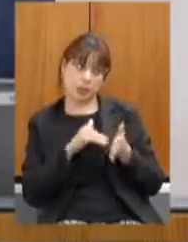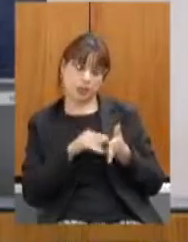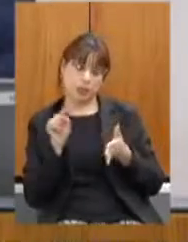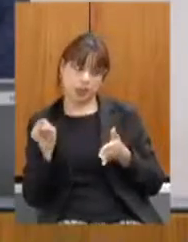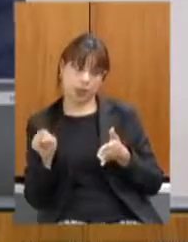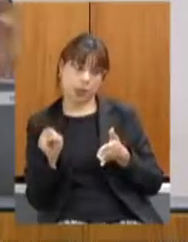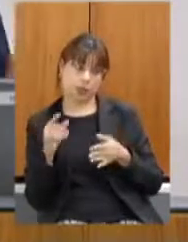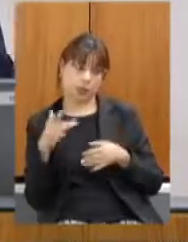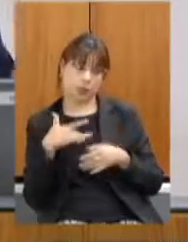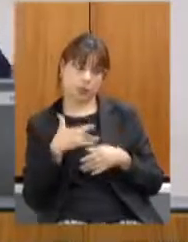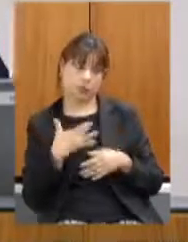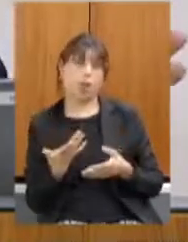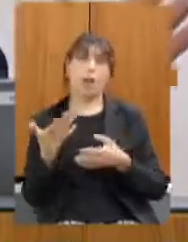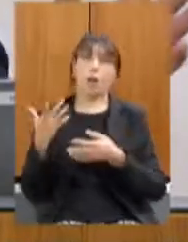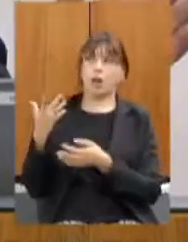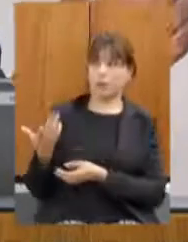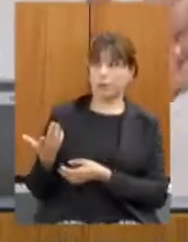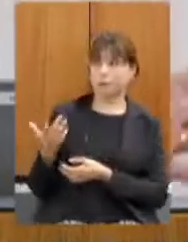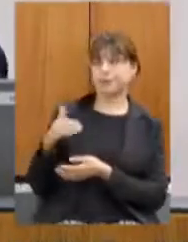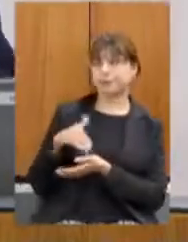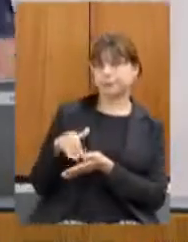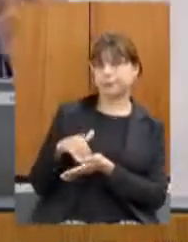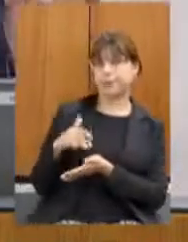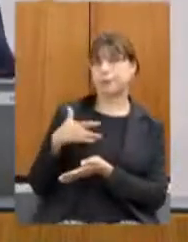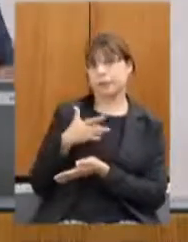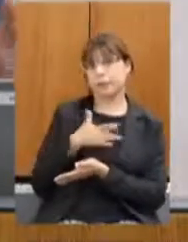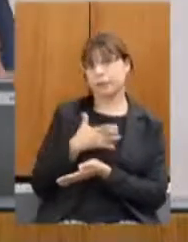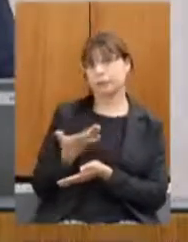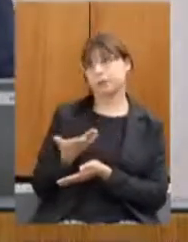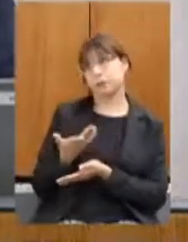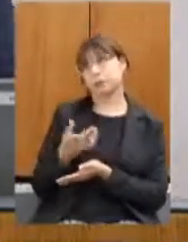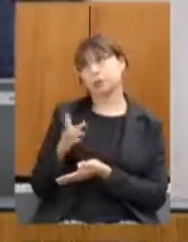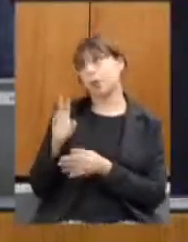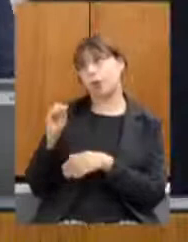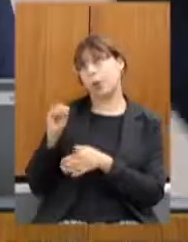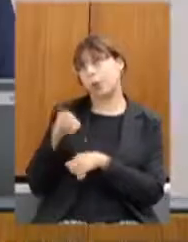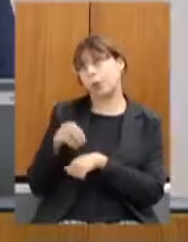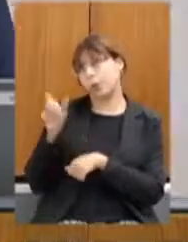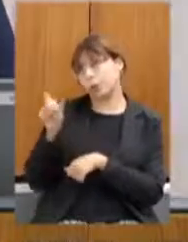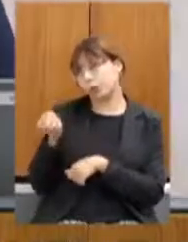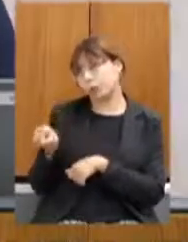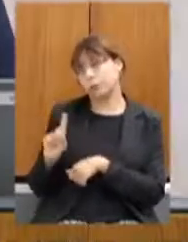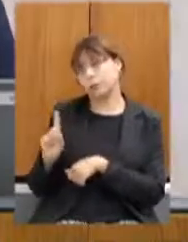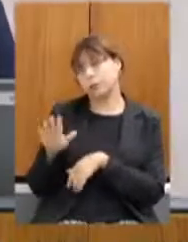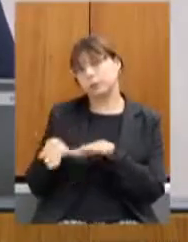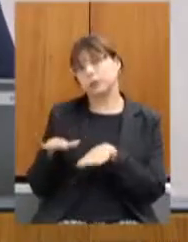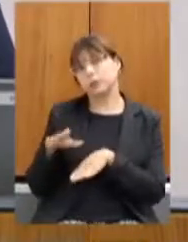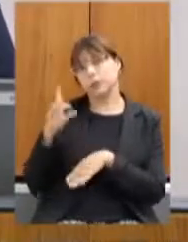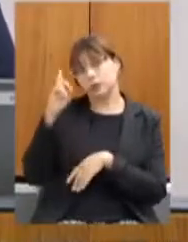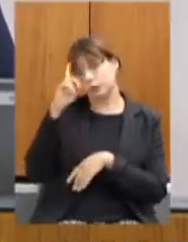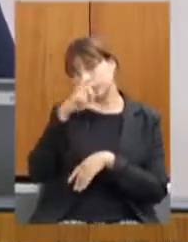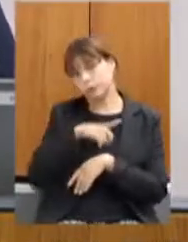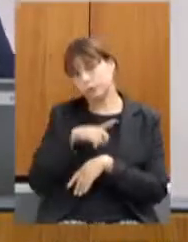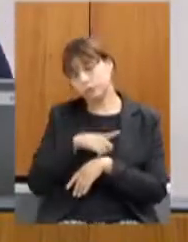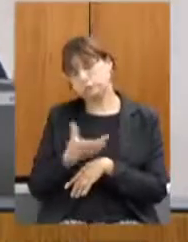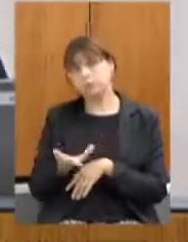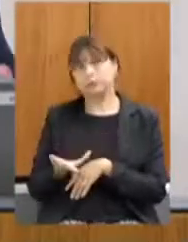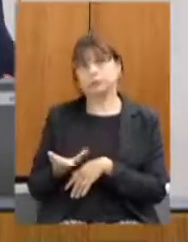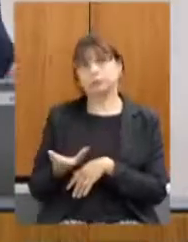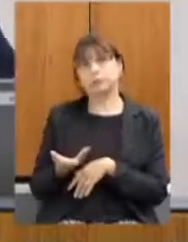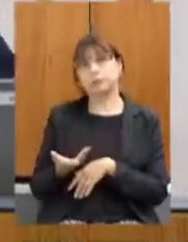Saúde EA secretaria de saúde não é com o senhor talvez é por alguma dificuldade ou outra